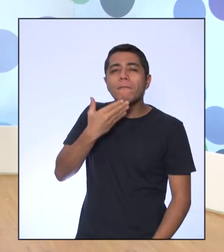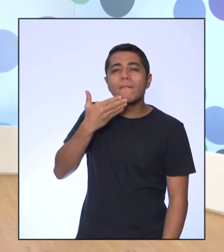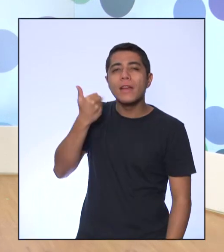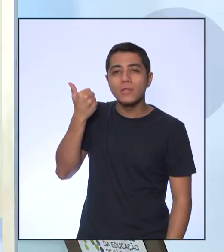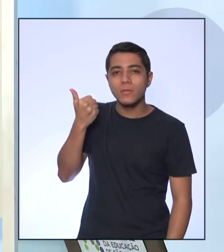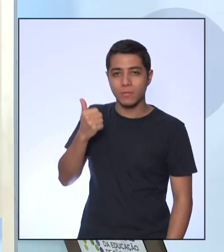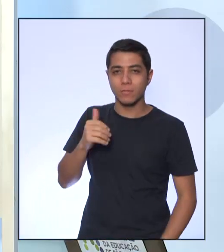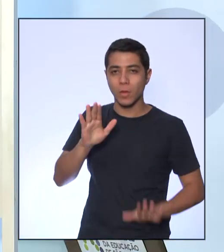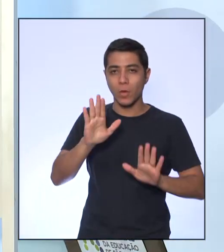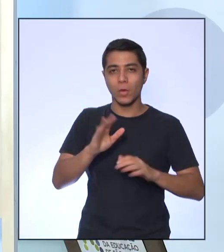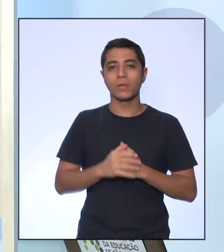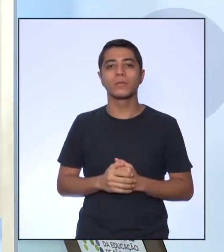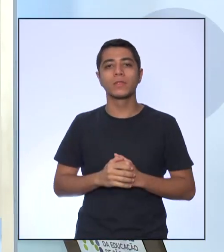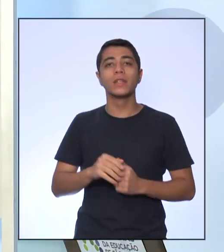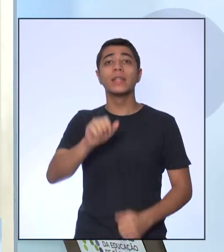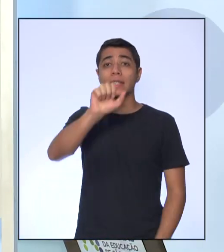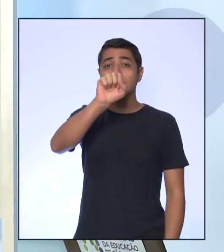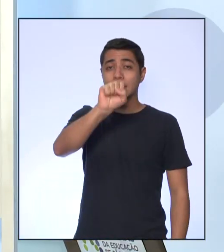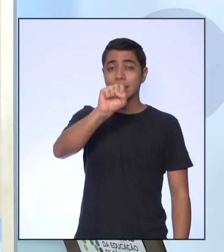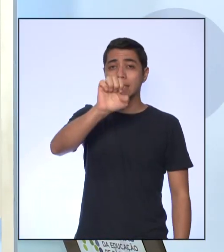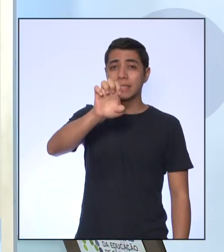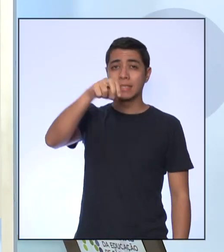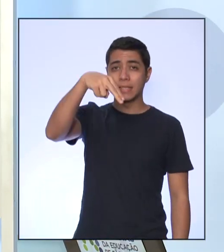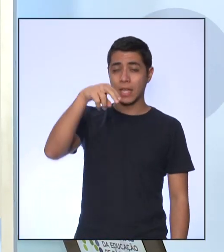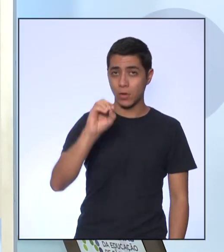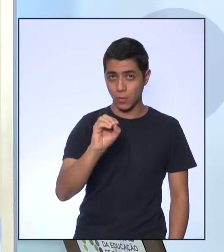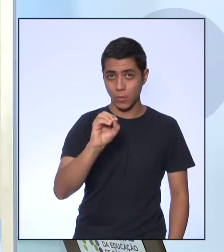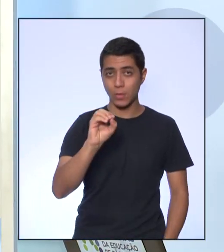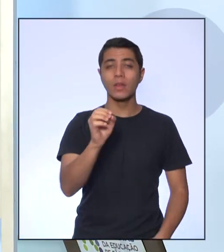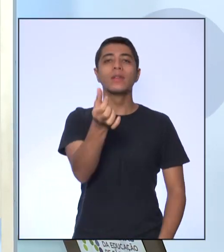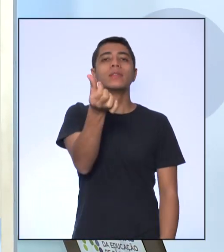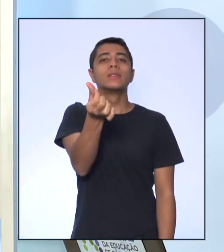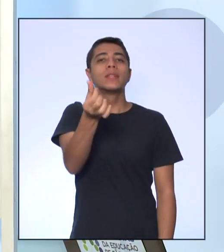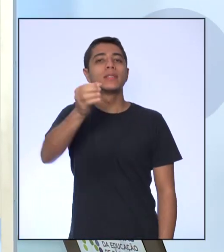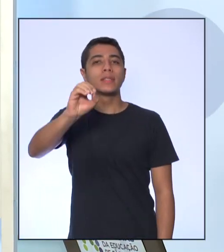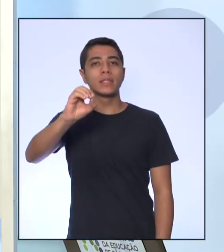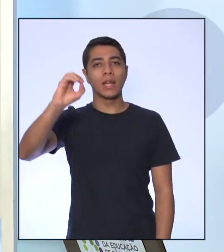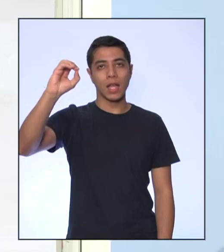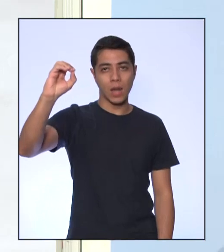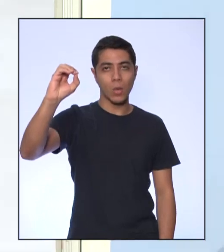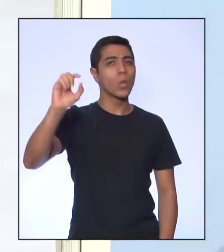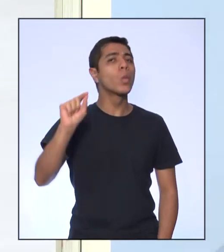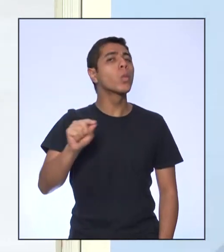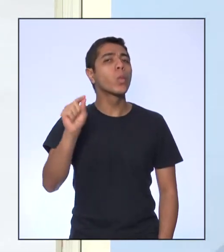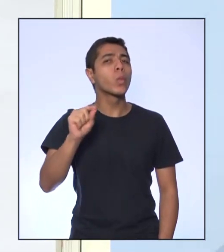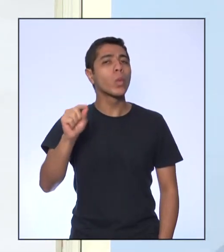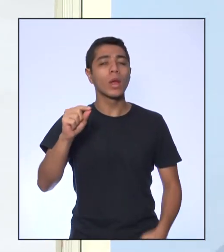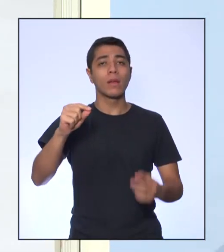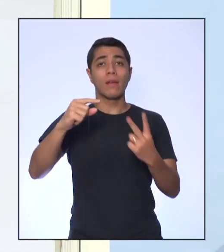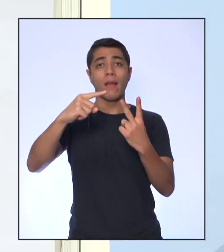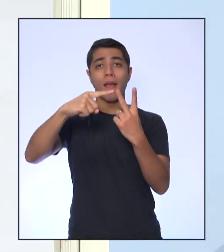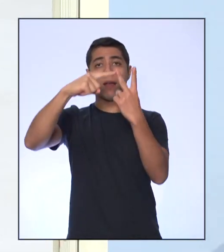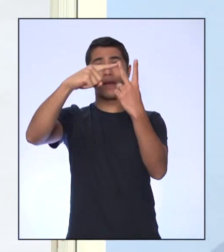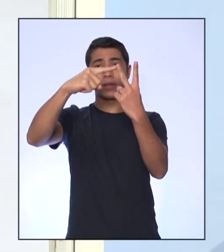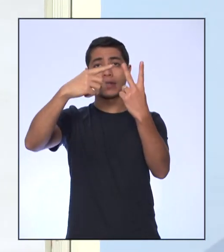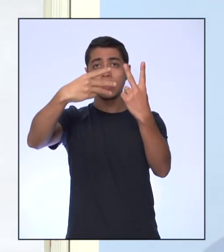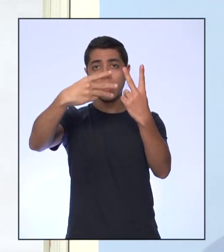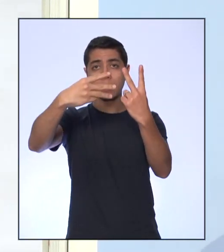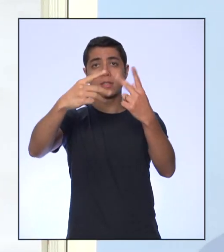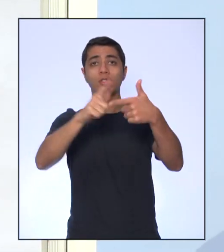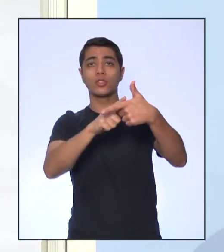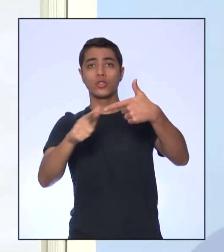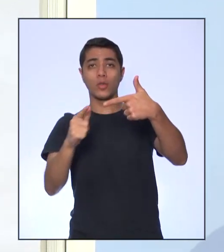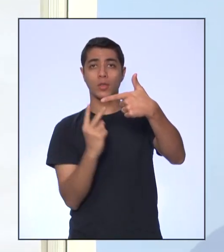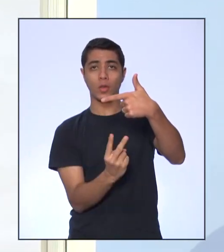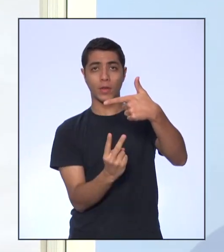seno de 60 graus é raiz de 3 sobre 2 eu escrevi fiz